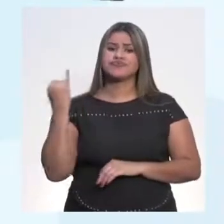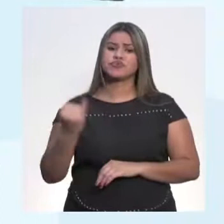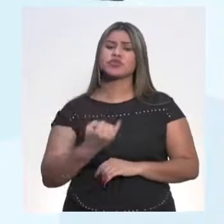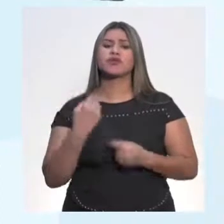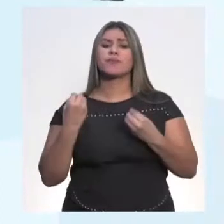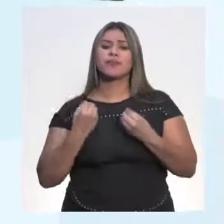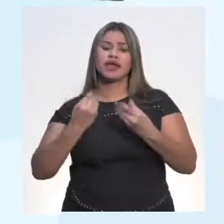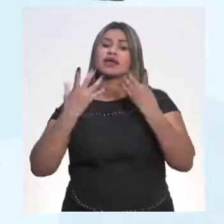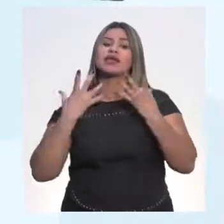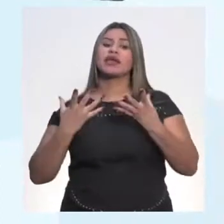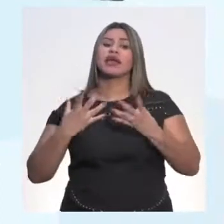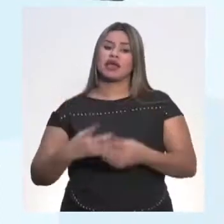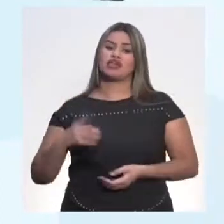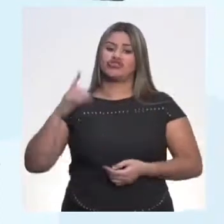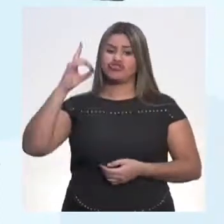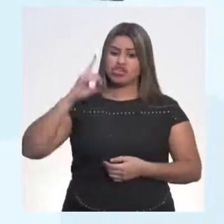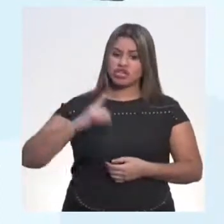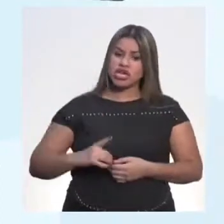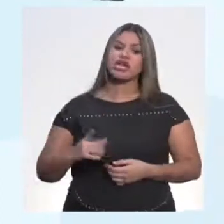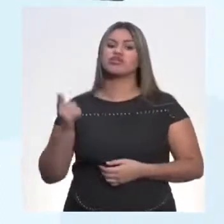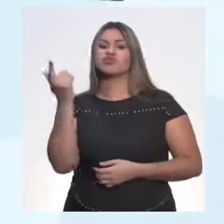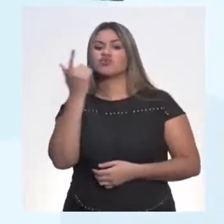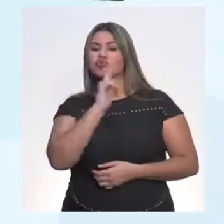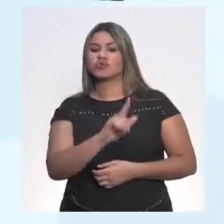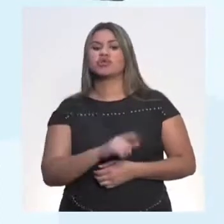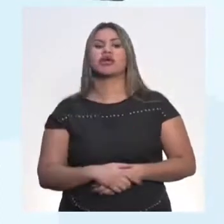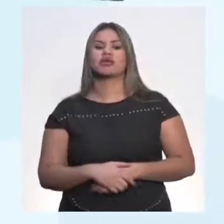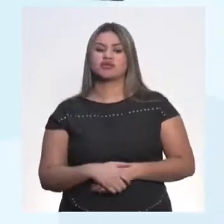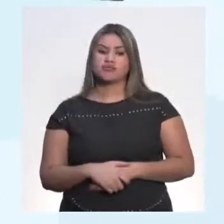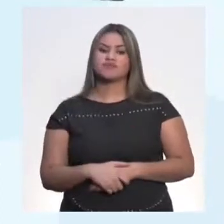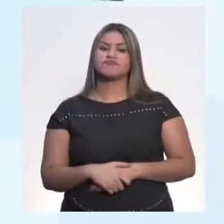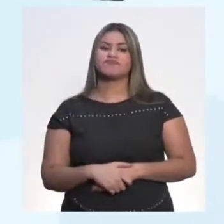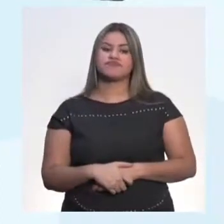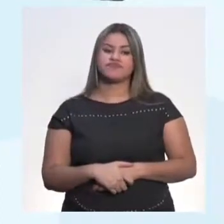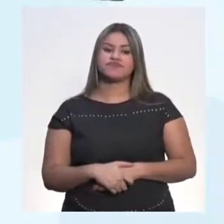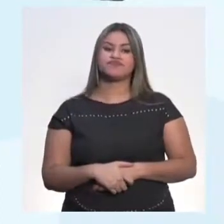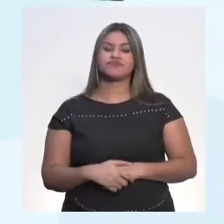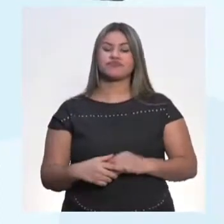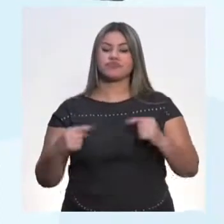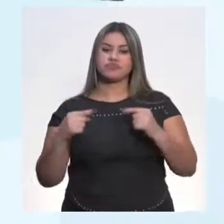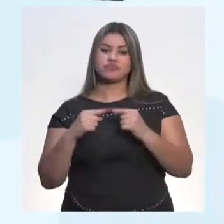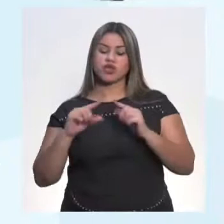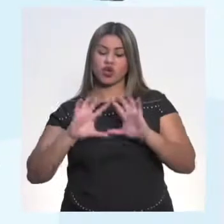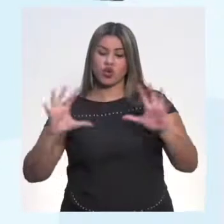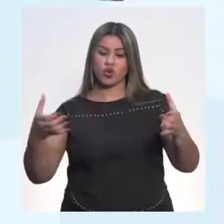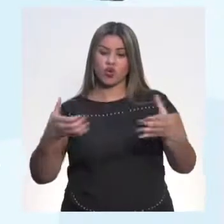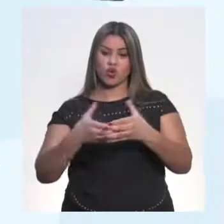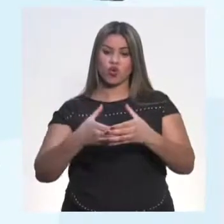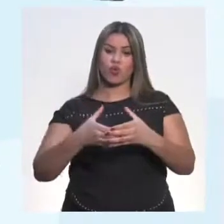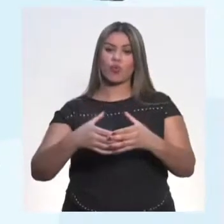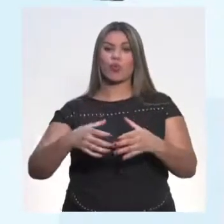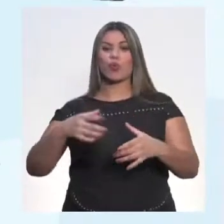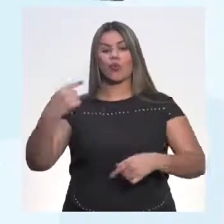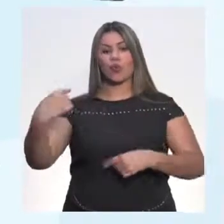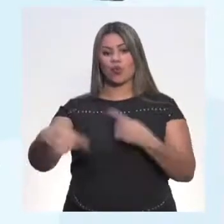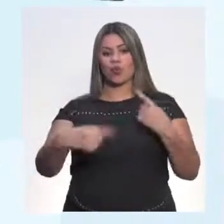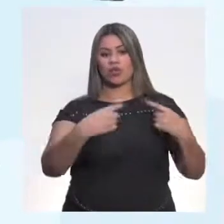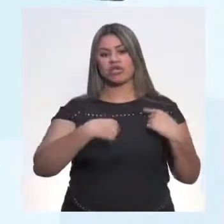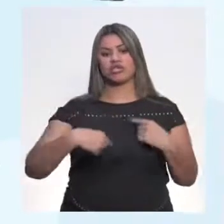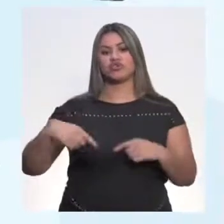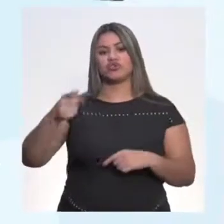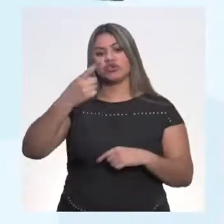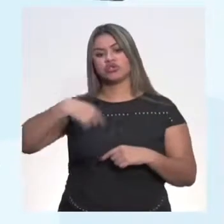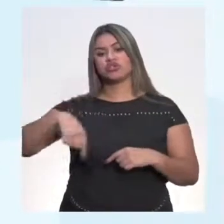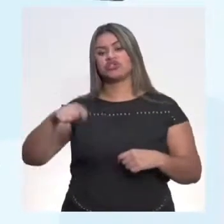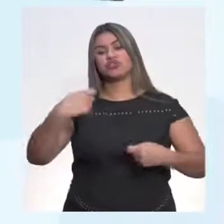os nossos direitos é é uma referência ao pluralismo político na nossa necessidade